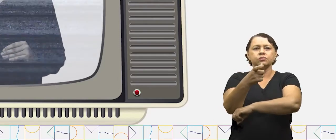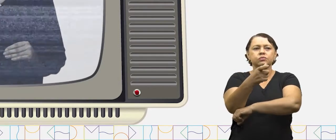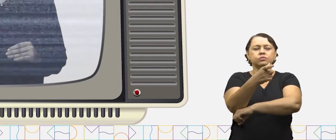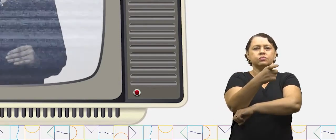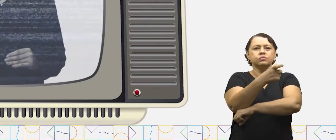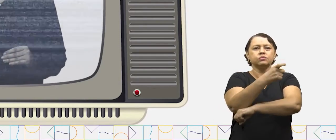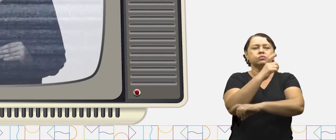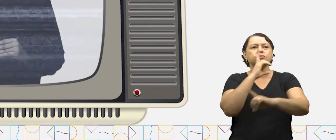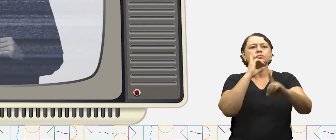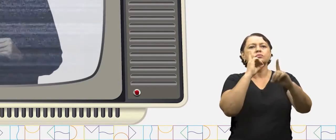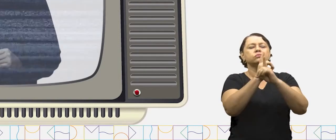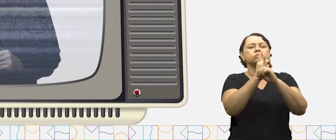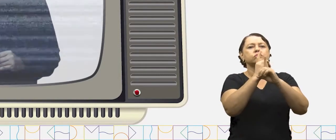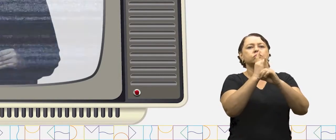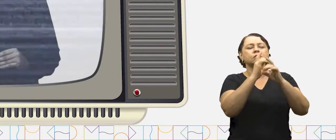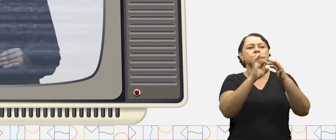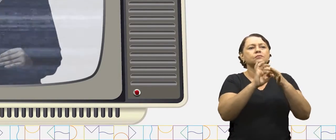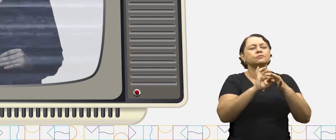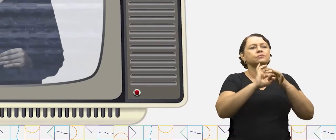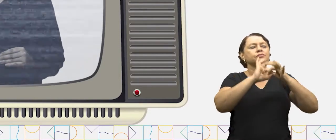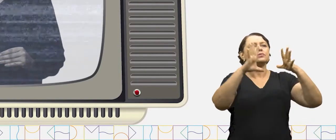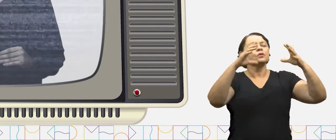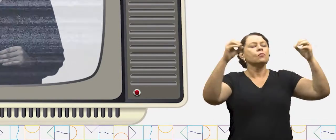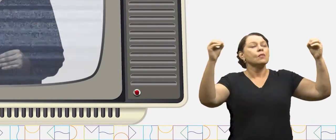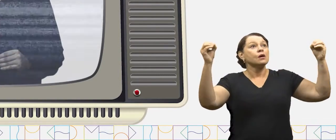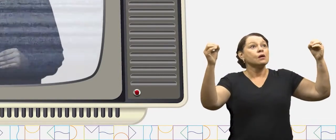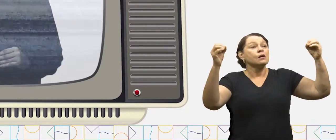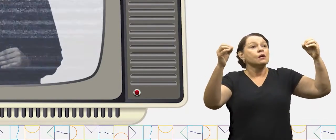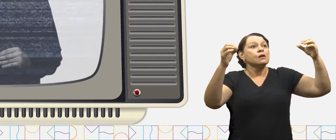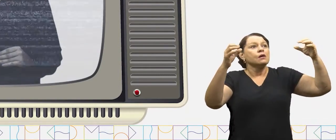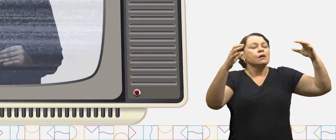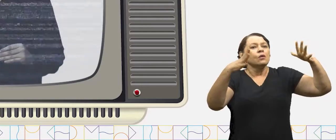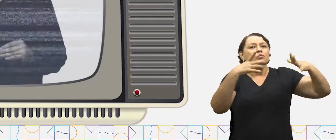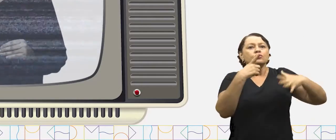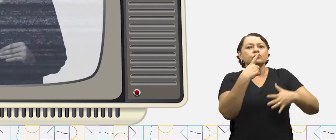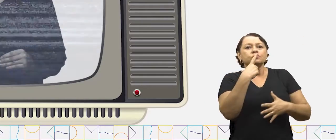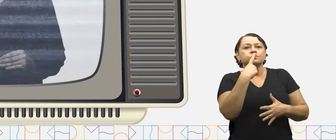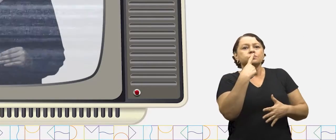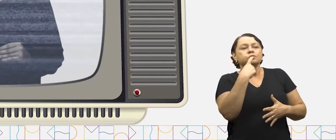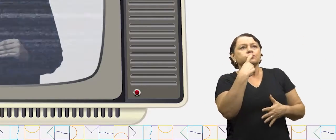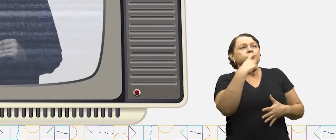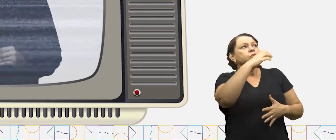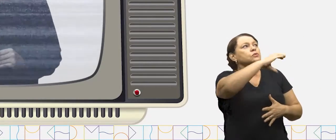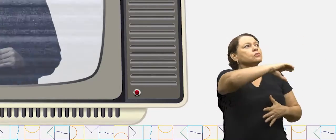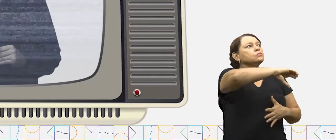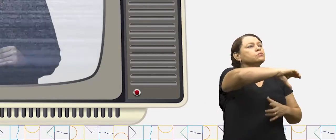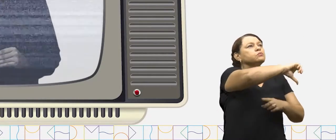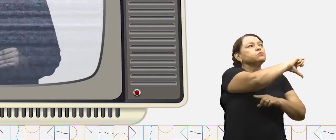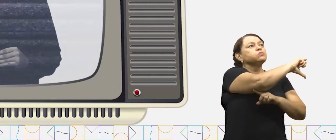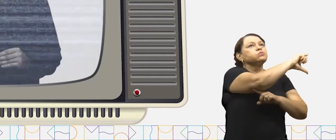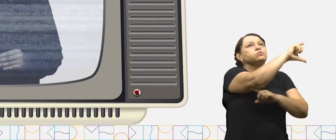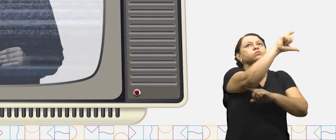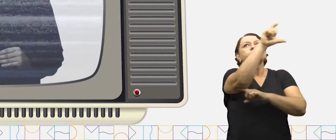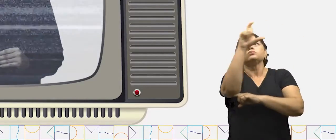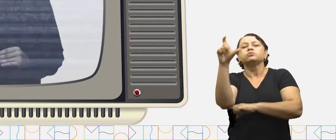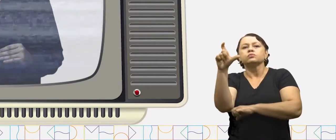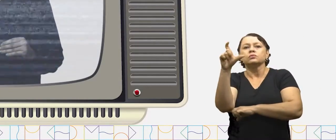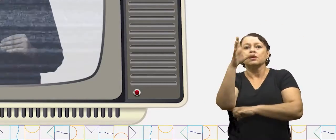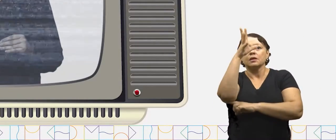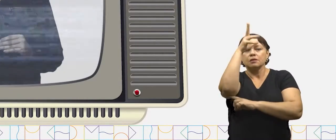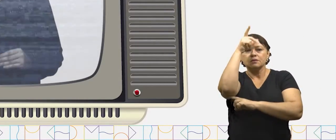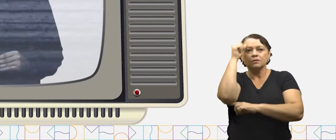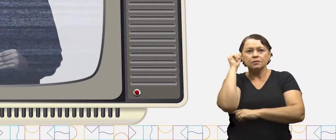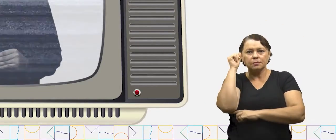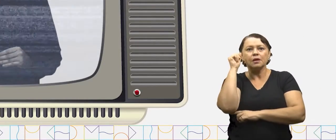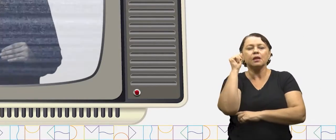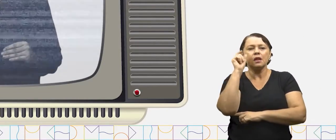identificados, libertando uma fantástica luminosidade avermelhada, cruzaram os céus de Manaus, de acordo